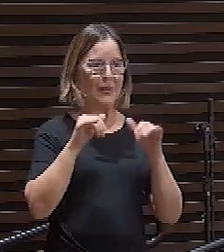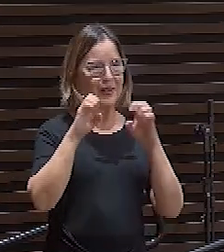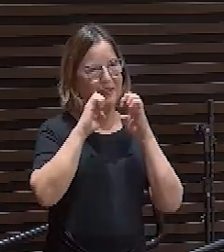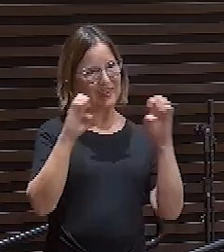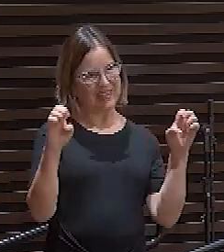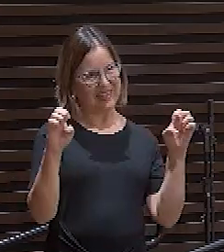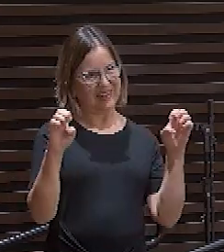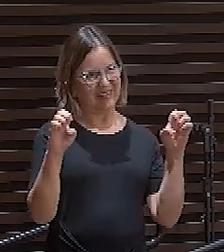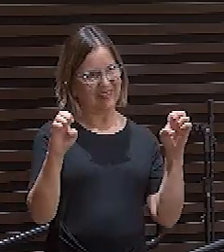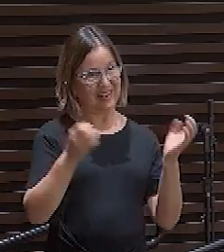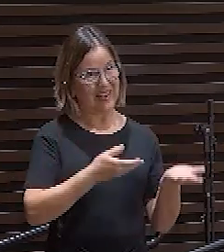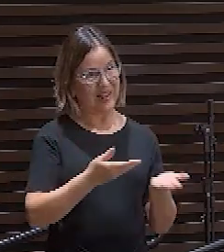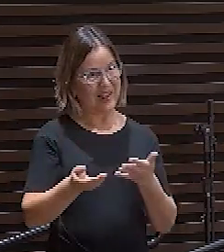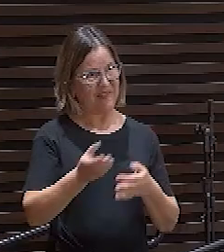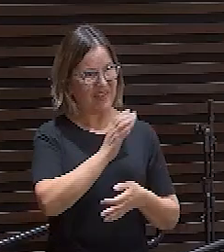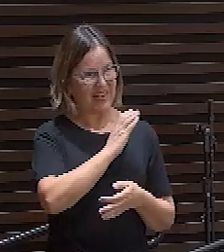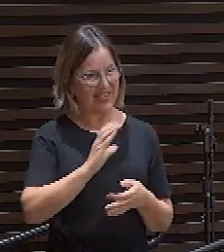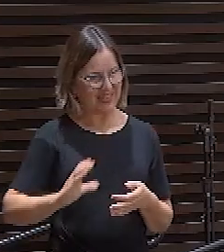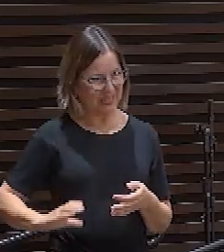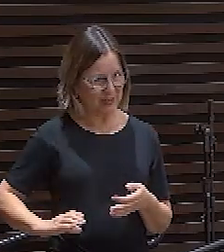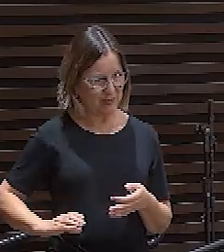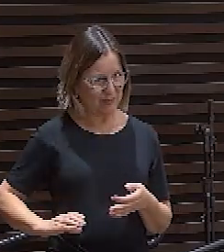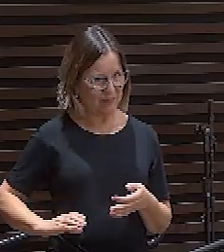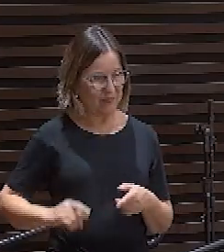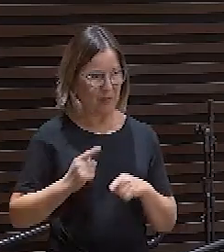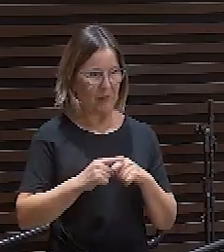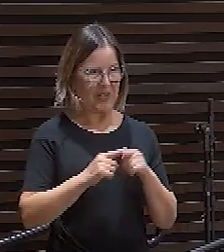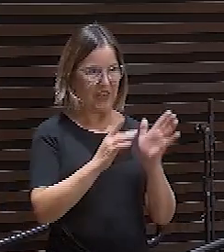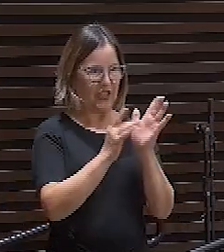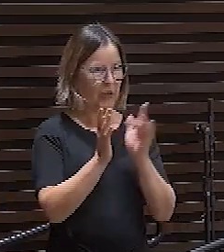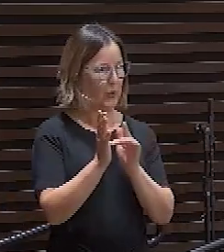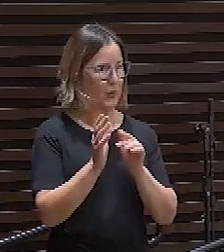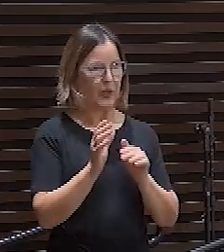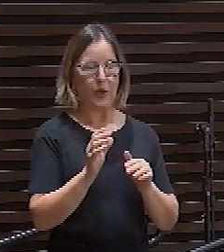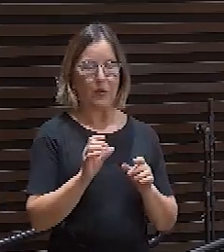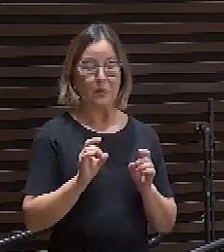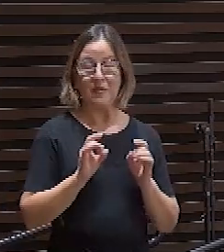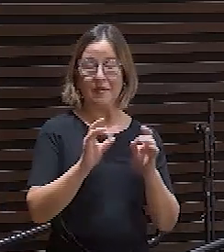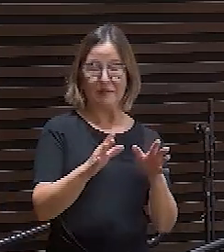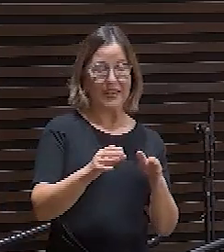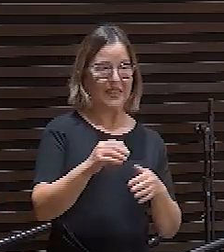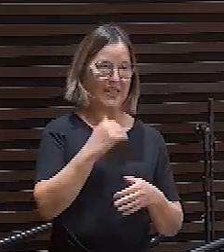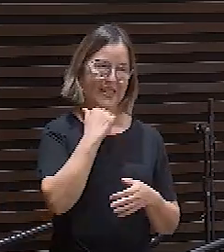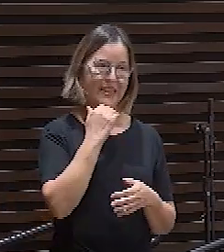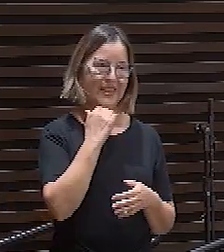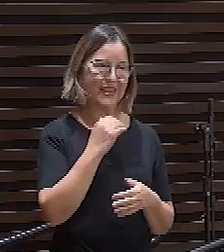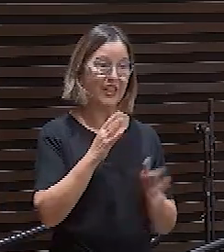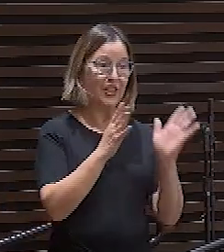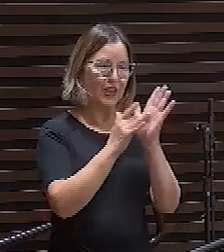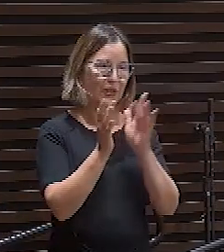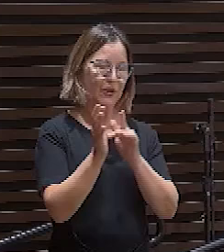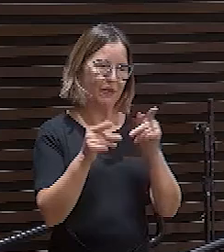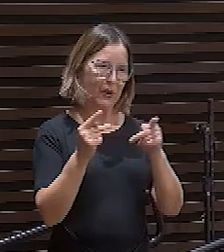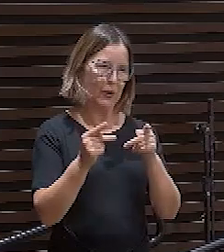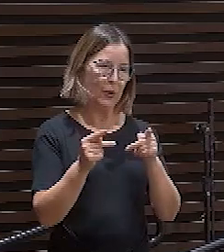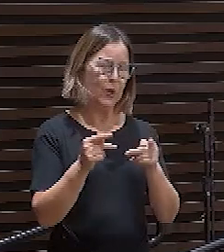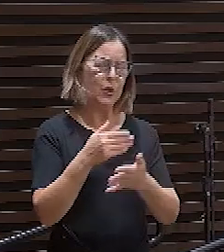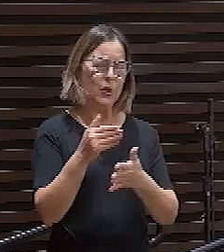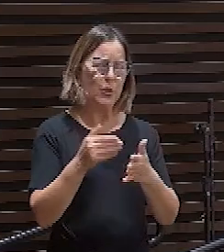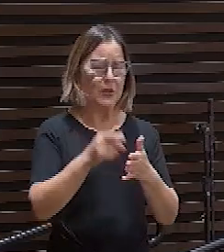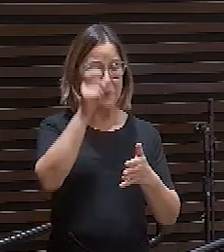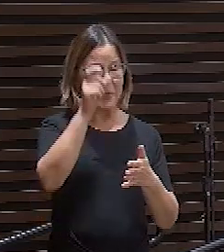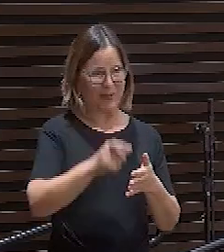rejeitará. Jesus diz assim: todo aquele que o Pai me der, e este vier a mim,